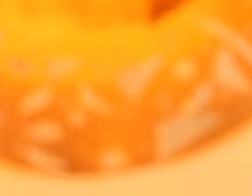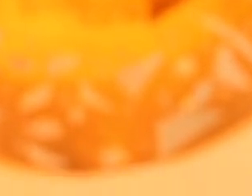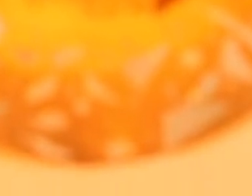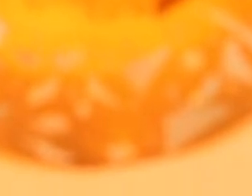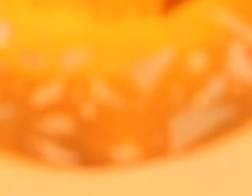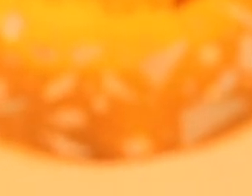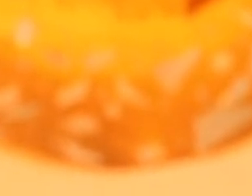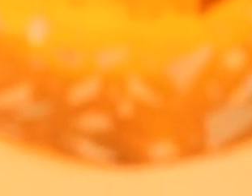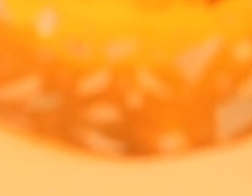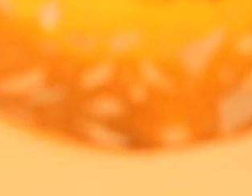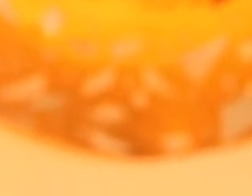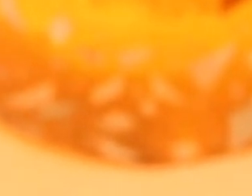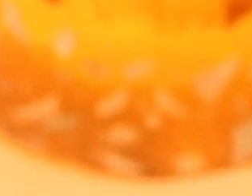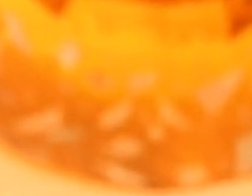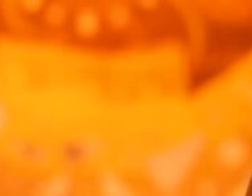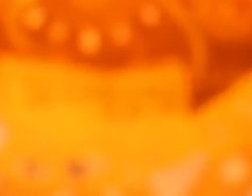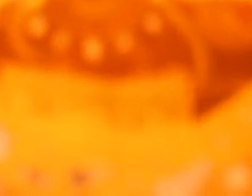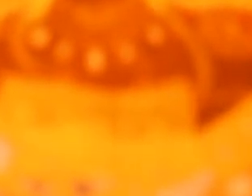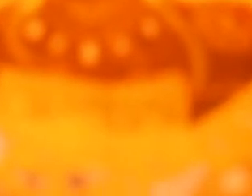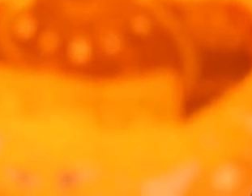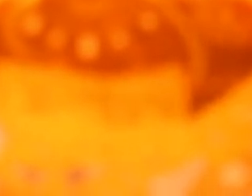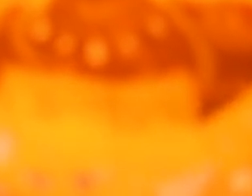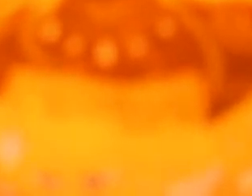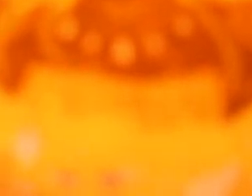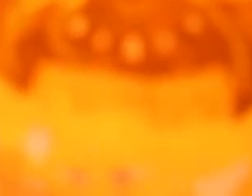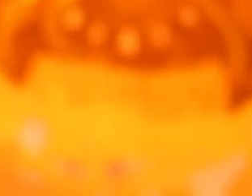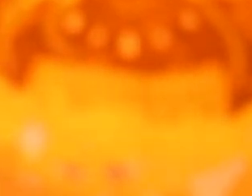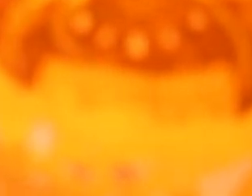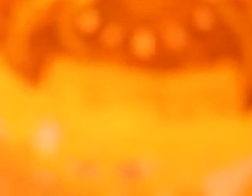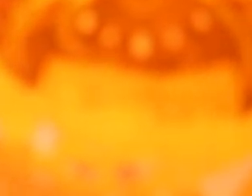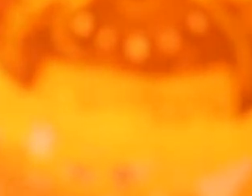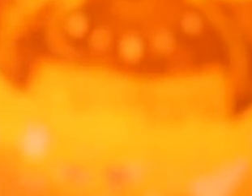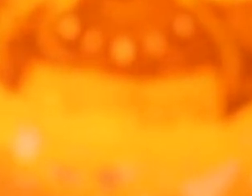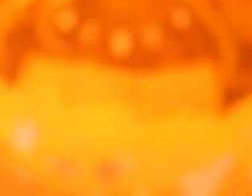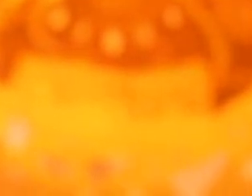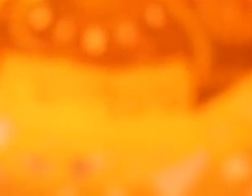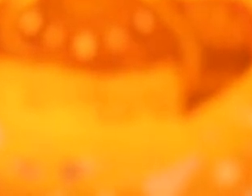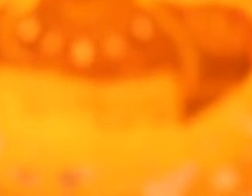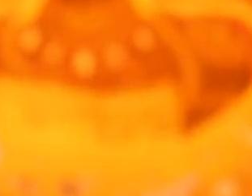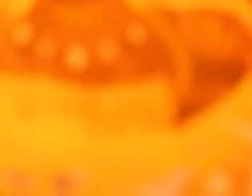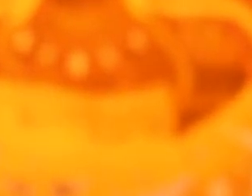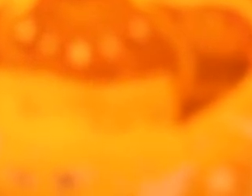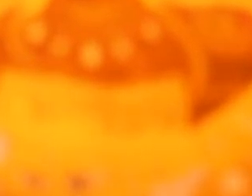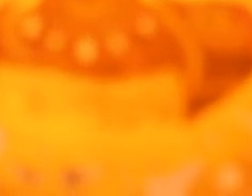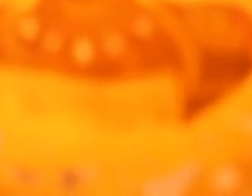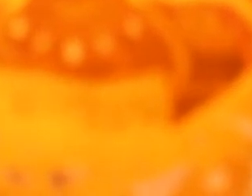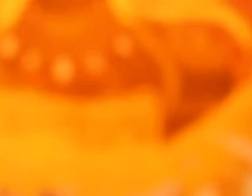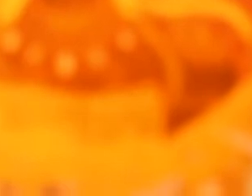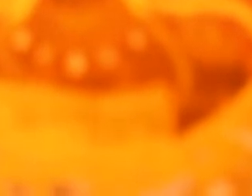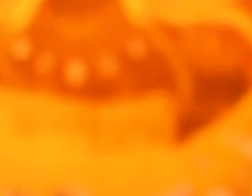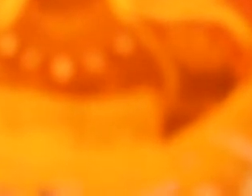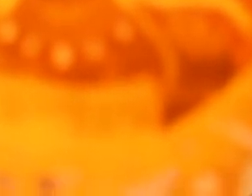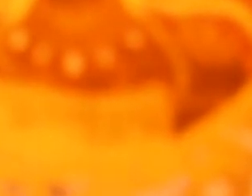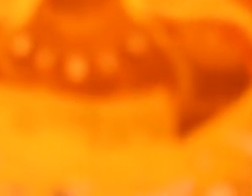cultura popular do município de Paulista em Pernambuco é um grupo formado por mulheres negras criado na perspectiva de empoderamento e